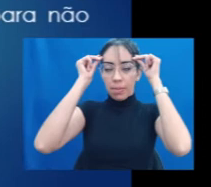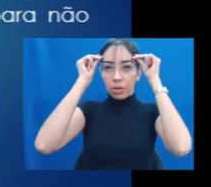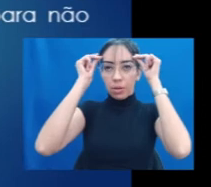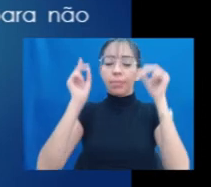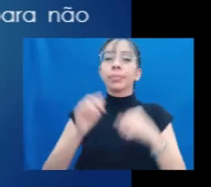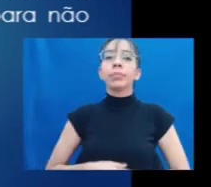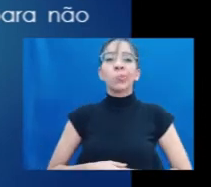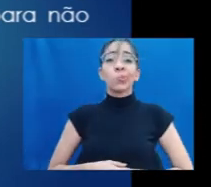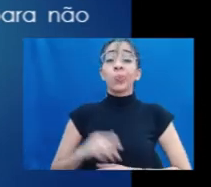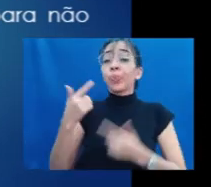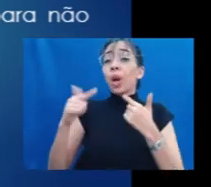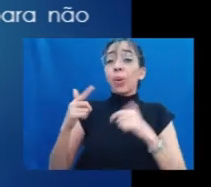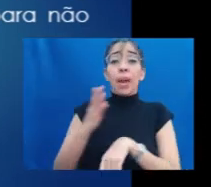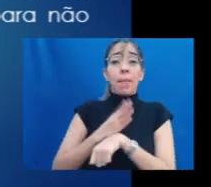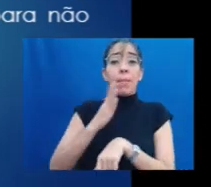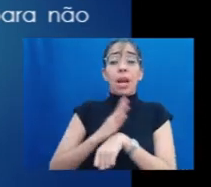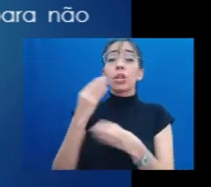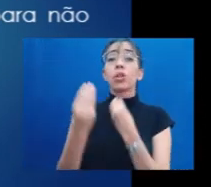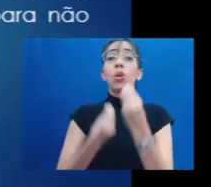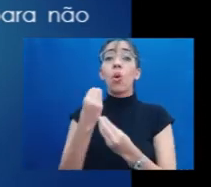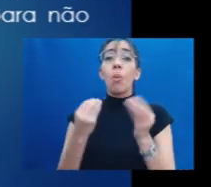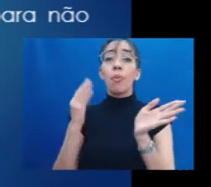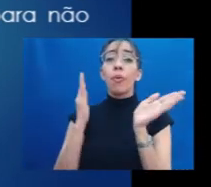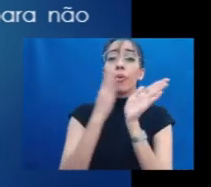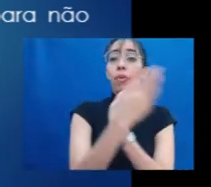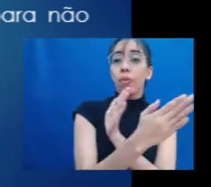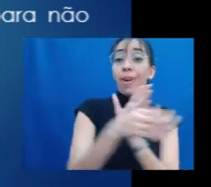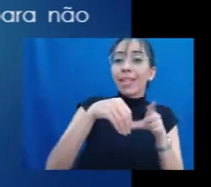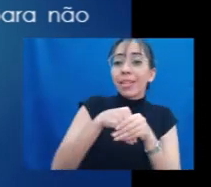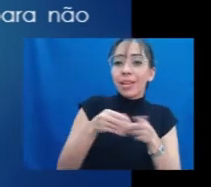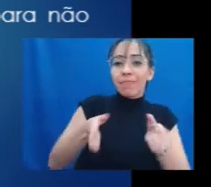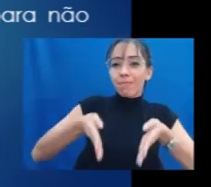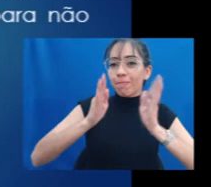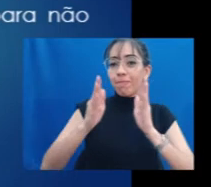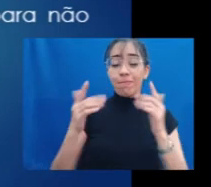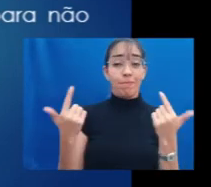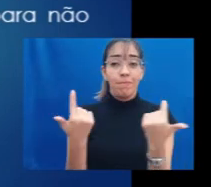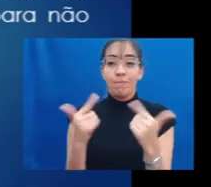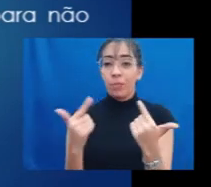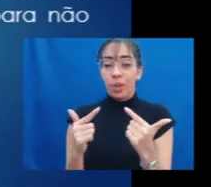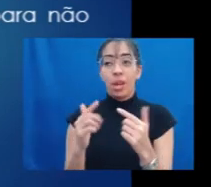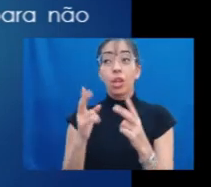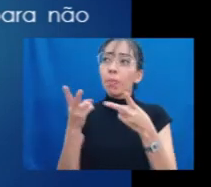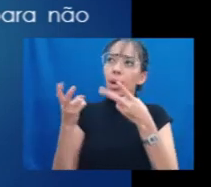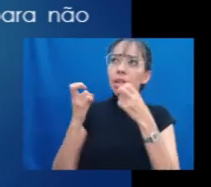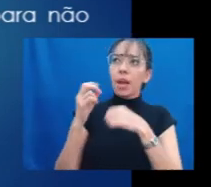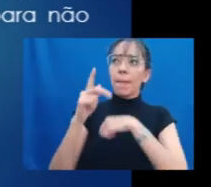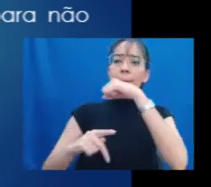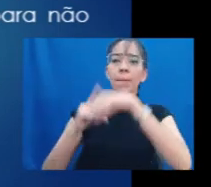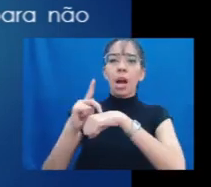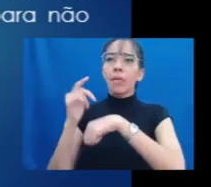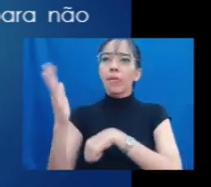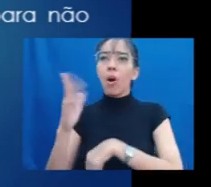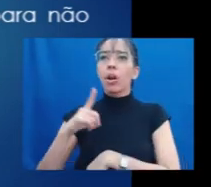identificado. Então, gente, nós não temos o treinamento de rotas de fuga, nós não temos esses treinamentos de evacuação dos prédios, né? A gente